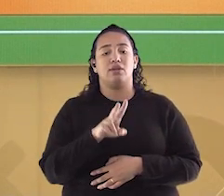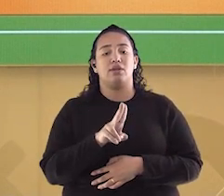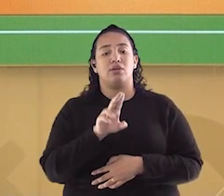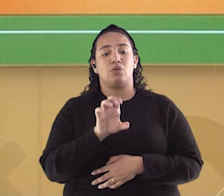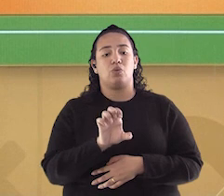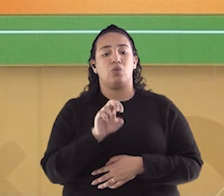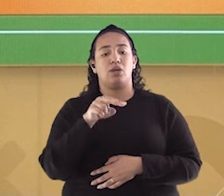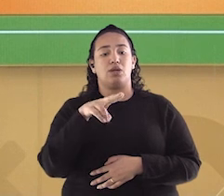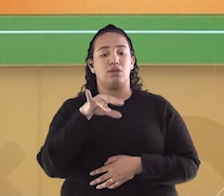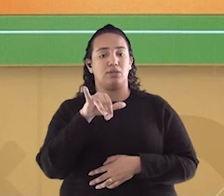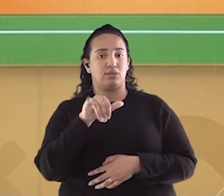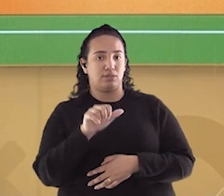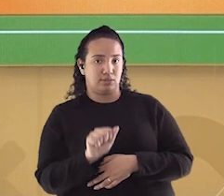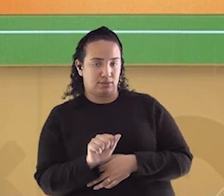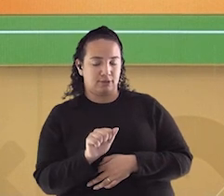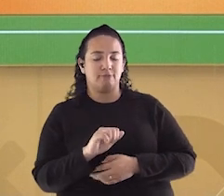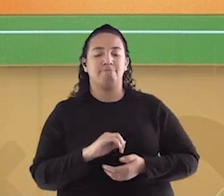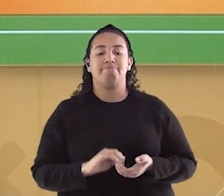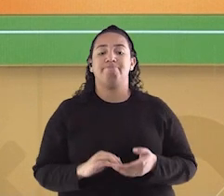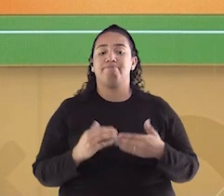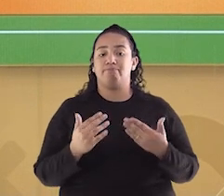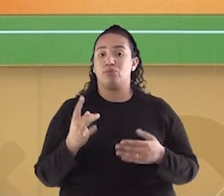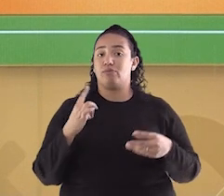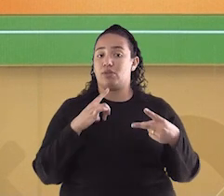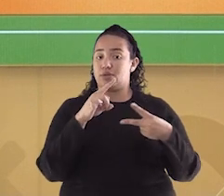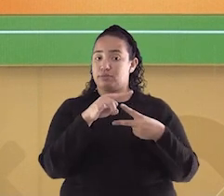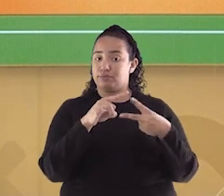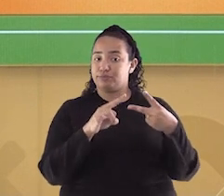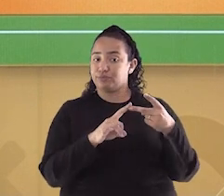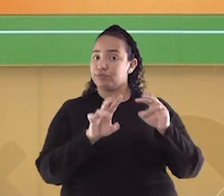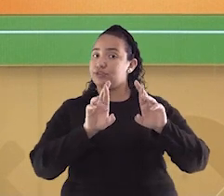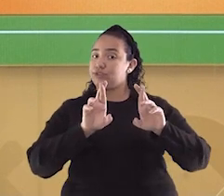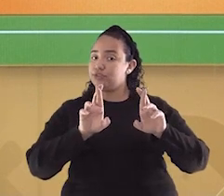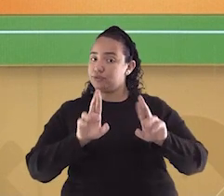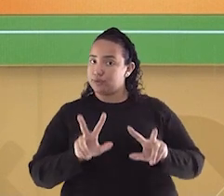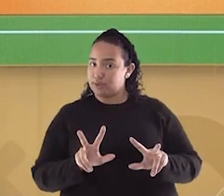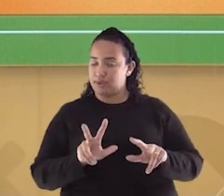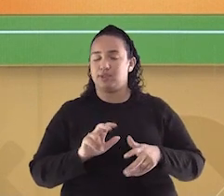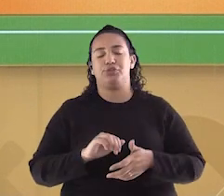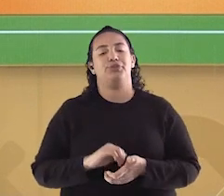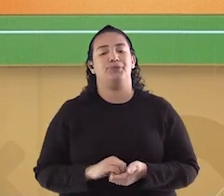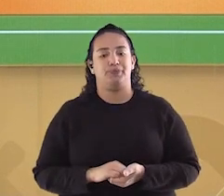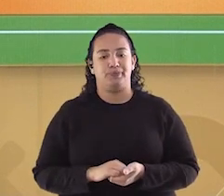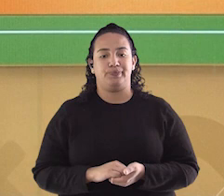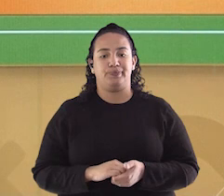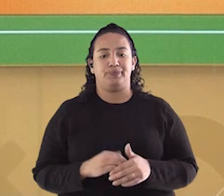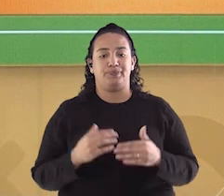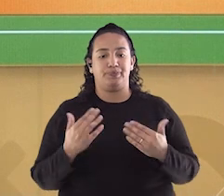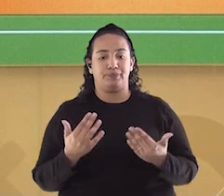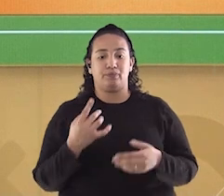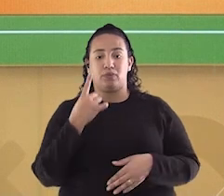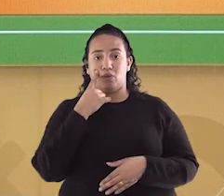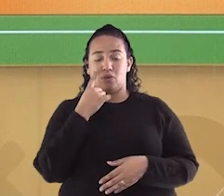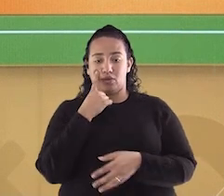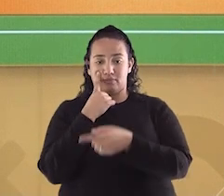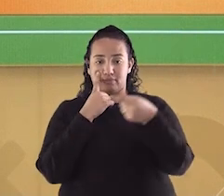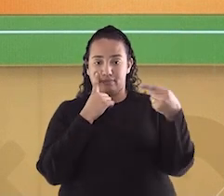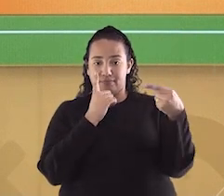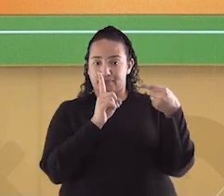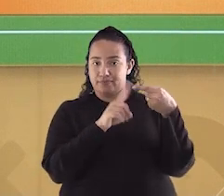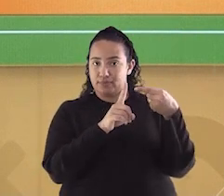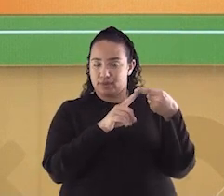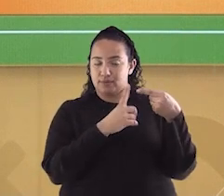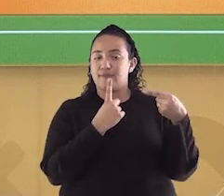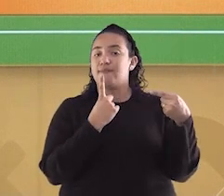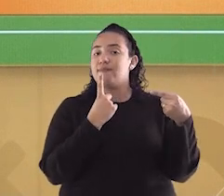Bem, a gente tem 2 ondas aqui diferentes, tá? Que são propagadas ao longo do tempo. Quando olhamos para a onda de cima,